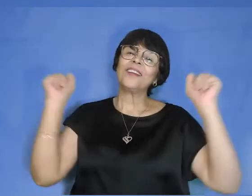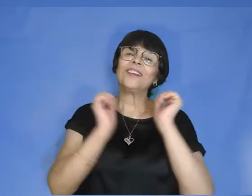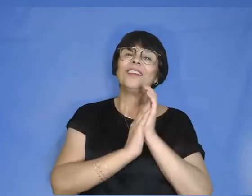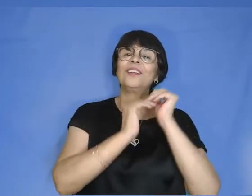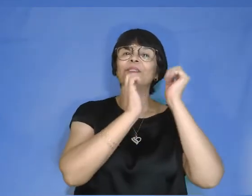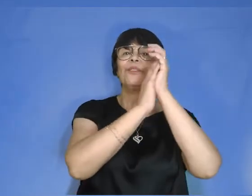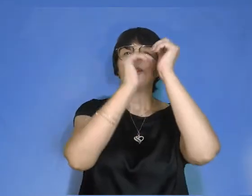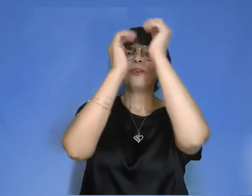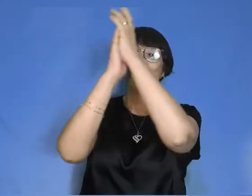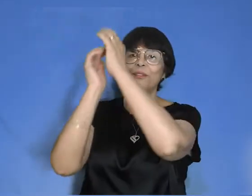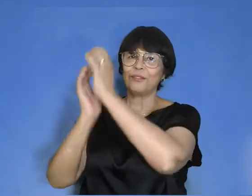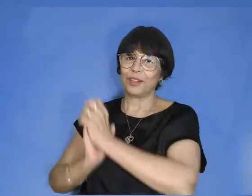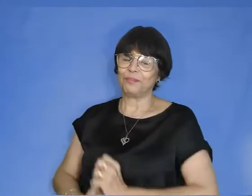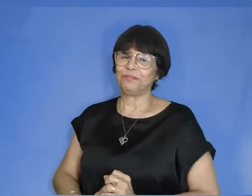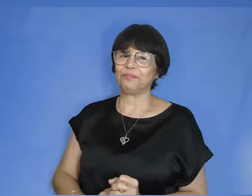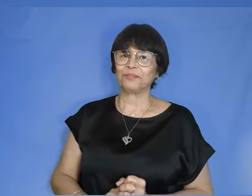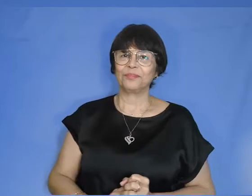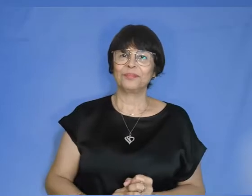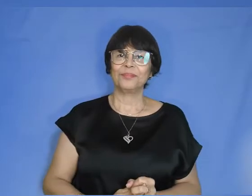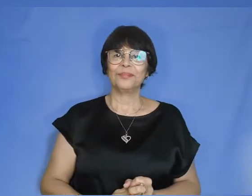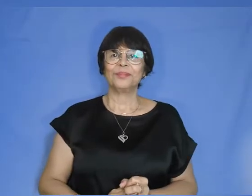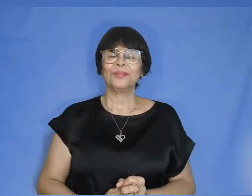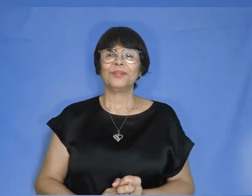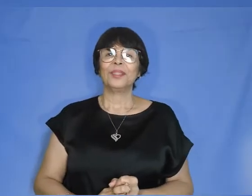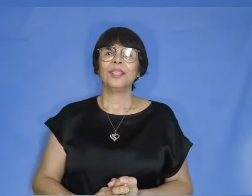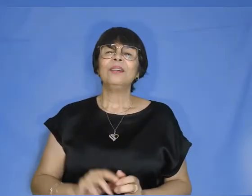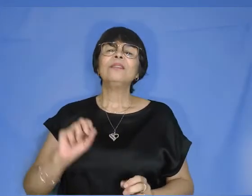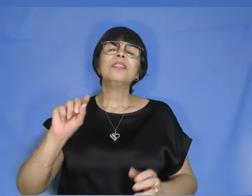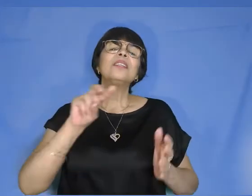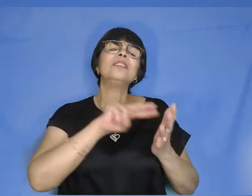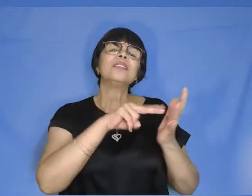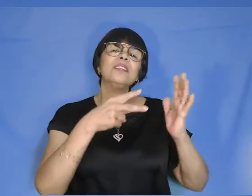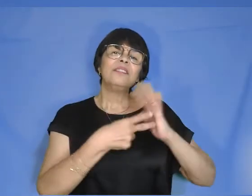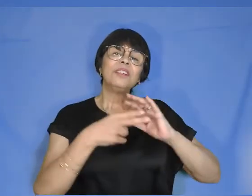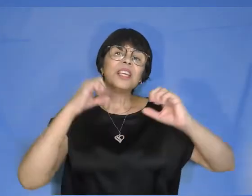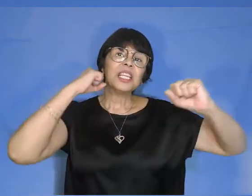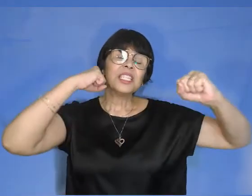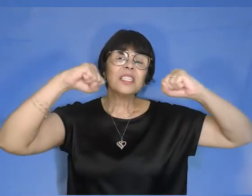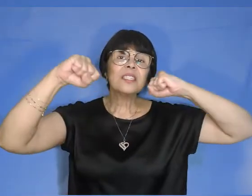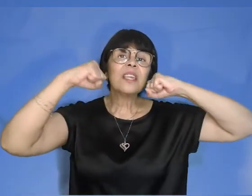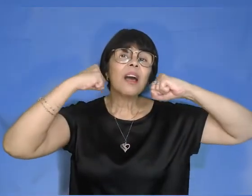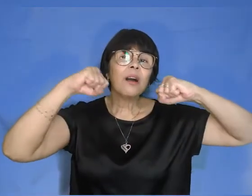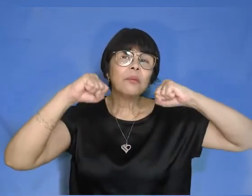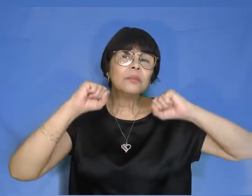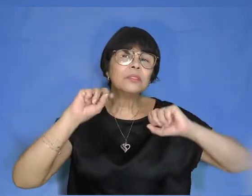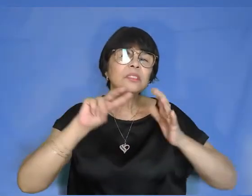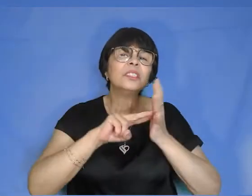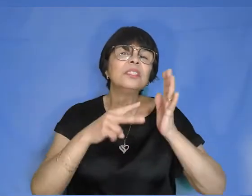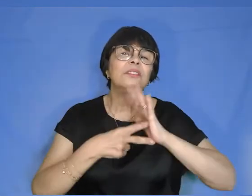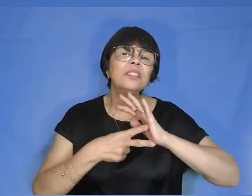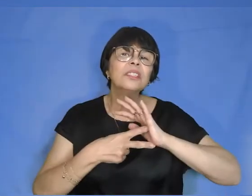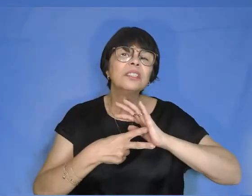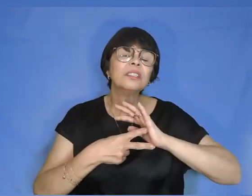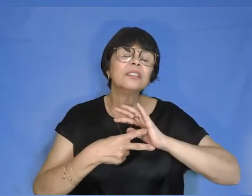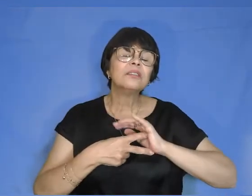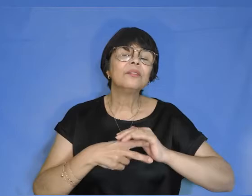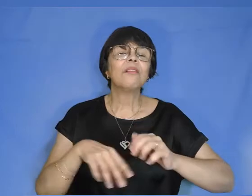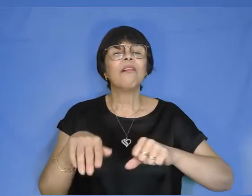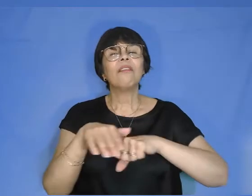que é uma conversa. É o dia a dia. O falando aí é contar das coisas do dia a